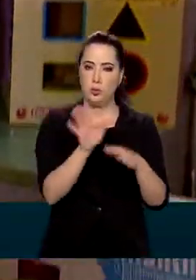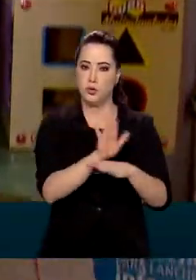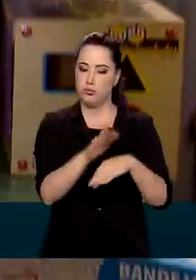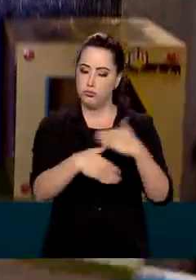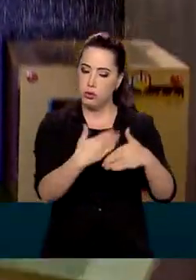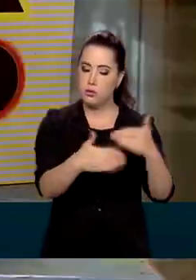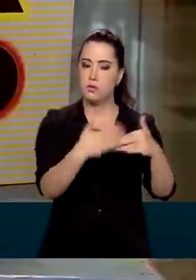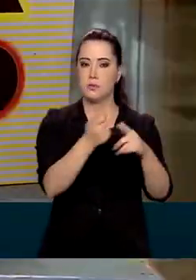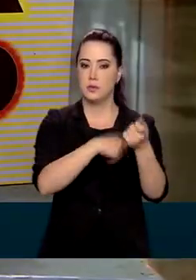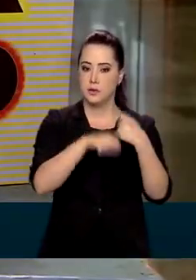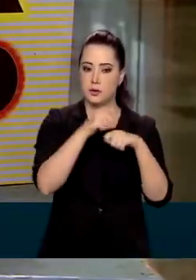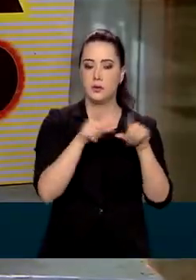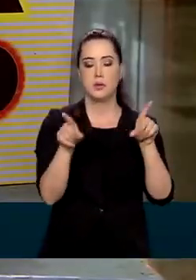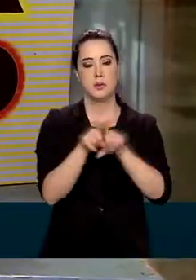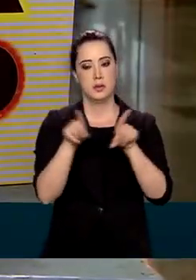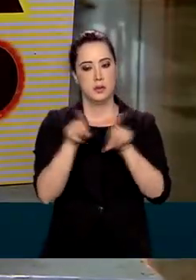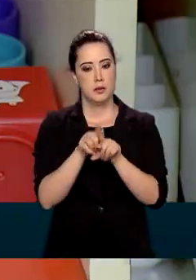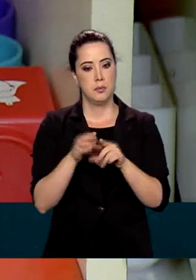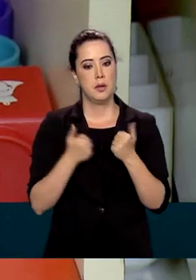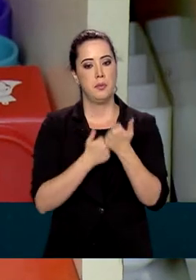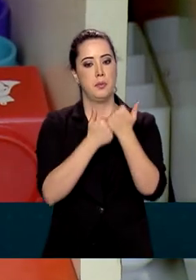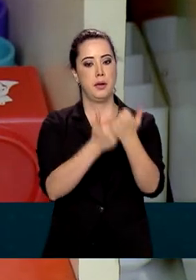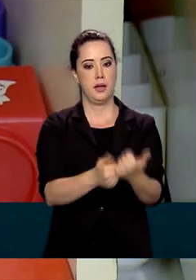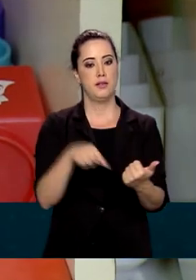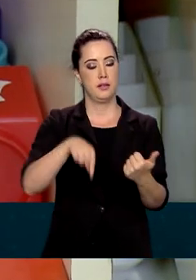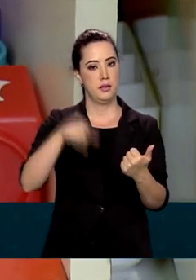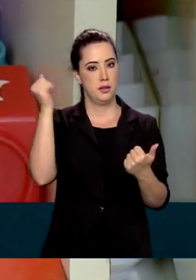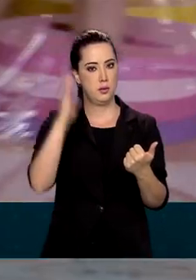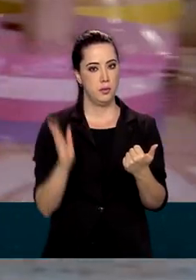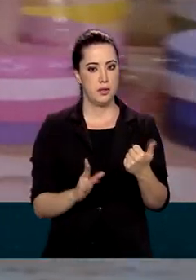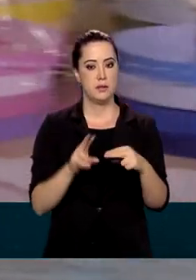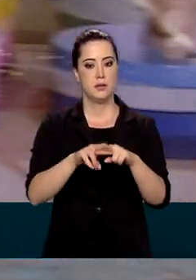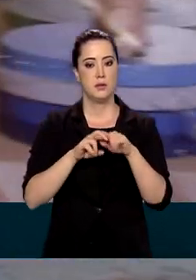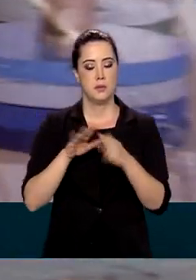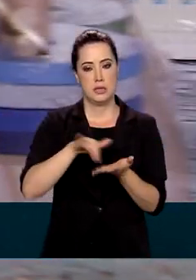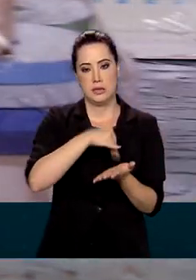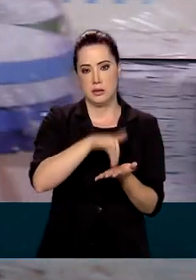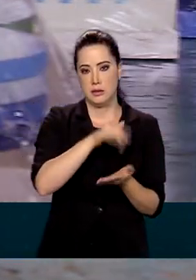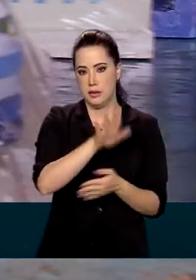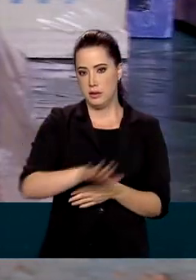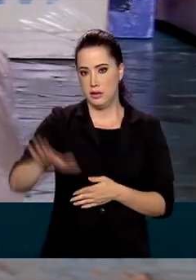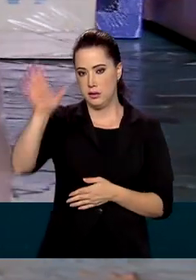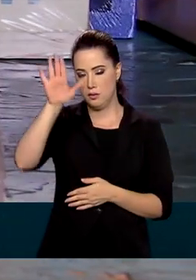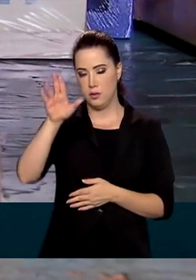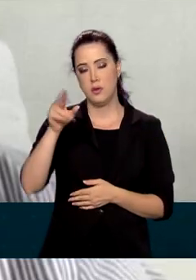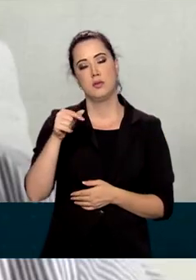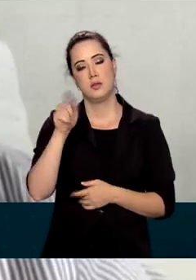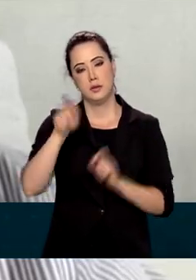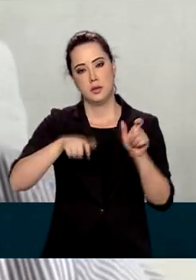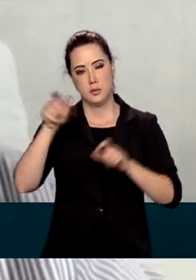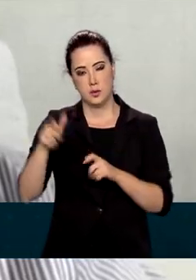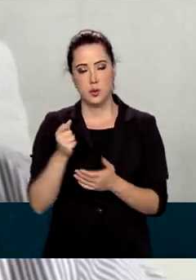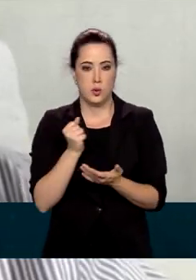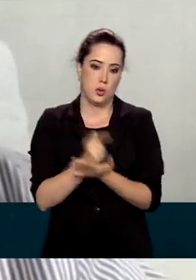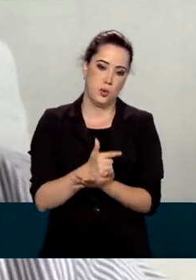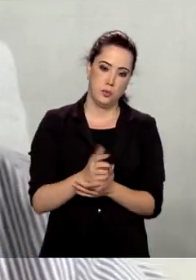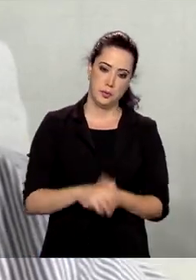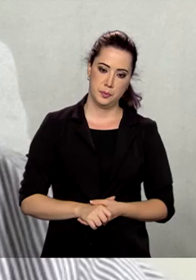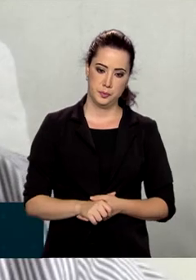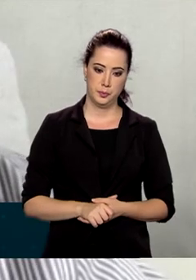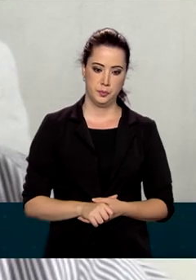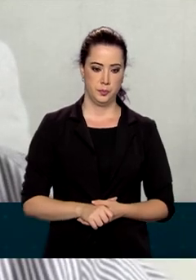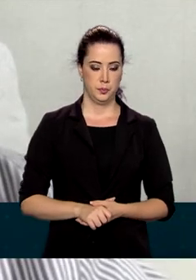Desenvolvimento Econômico, também é apoiada aqui no Brasil pela Secretaria Nacional do Consumidor. Pede-se aí que o